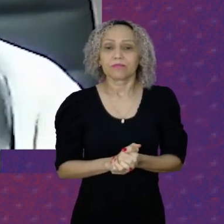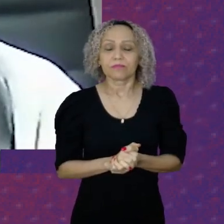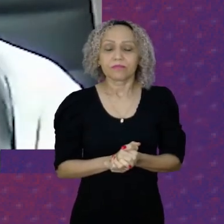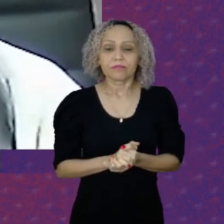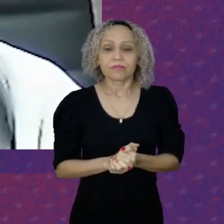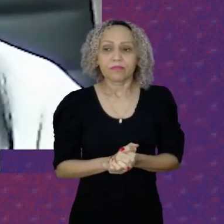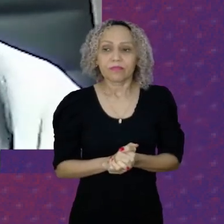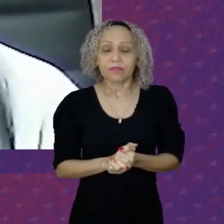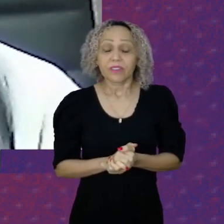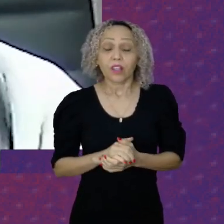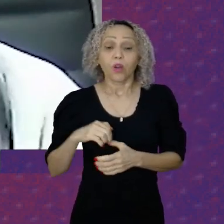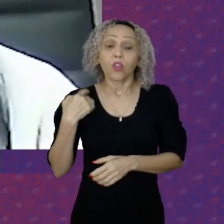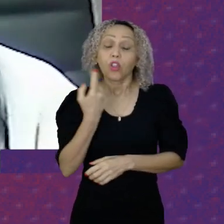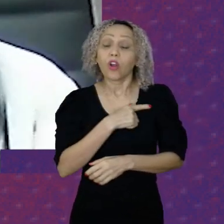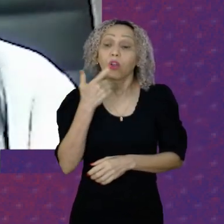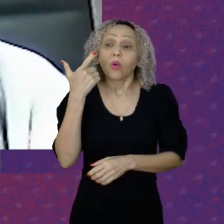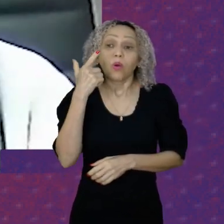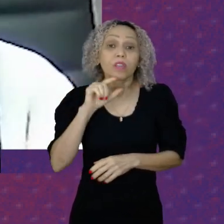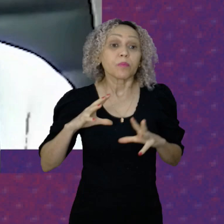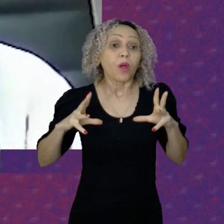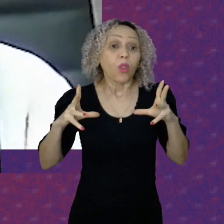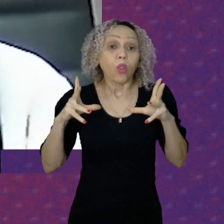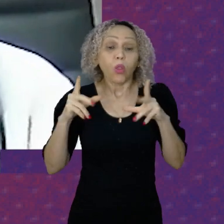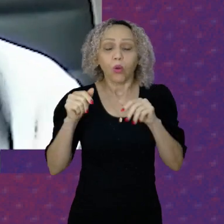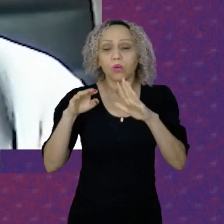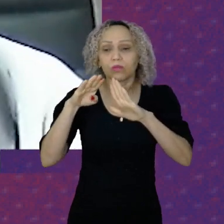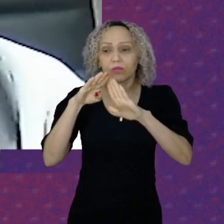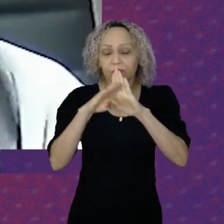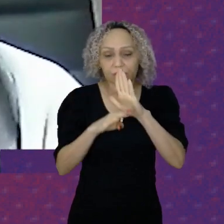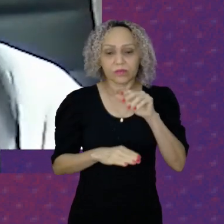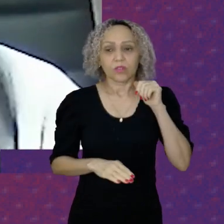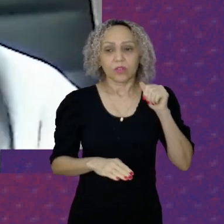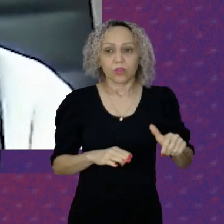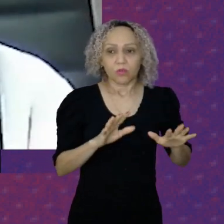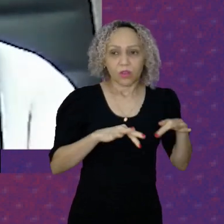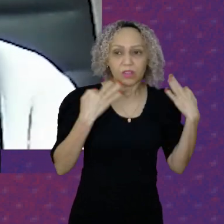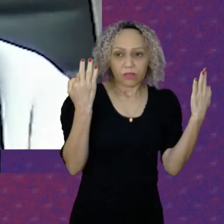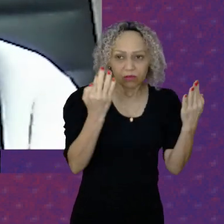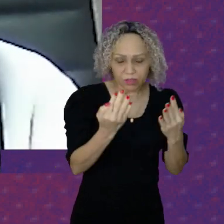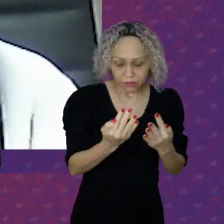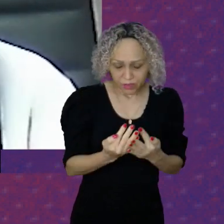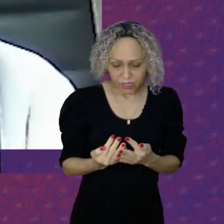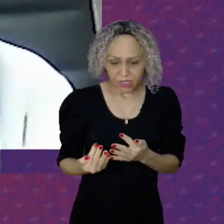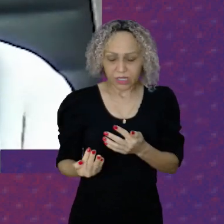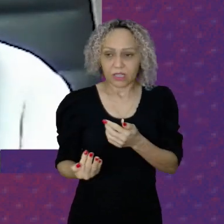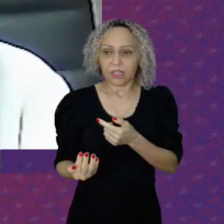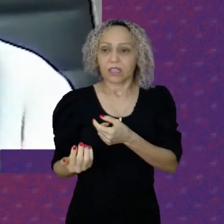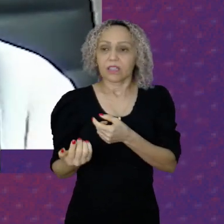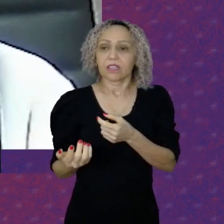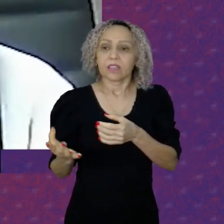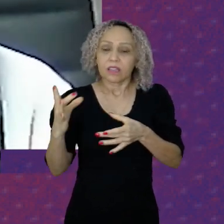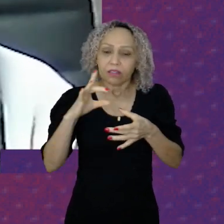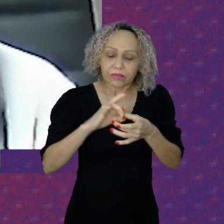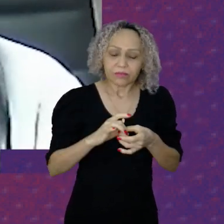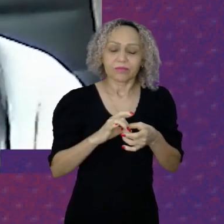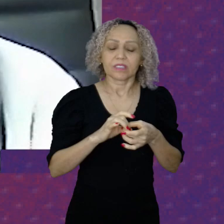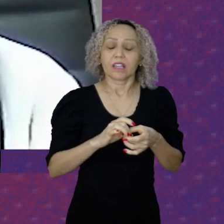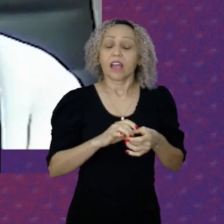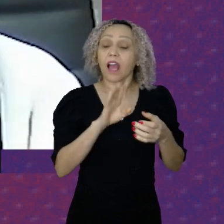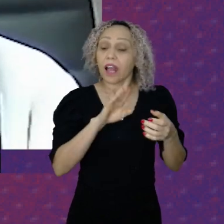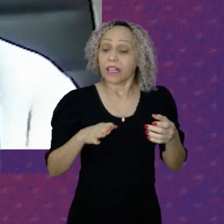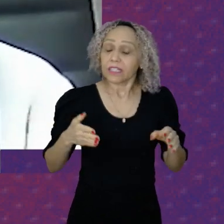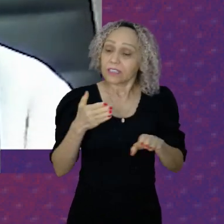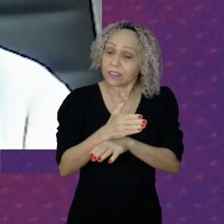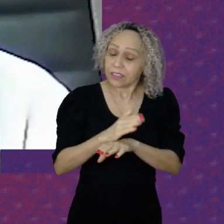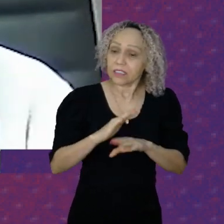aqui, nós conseguimos todos os programas de segurança alimentar. Do Bolsa Família, associado ao condicionante da criança estar na escola, de estar sendo